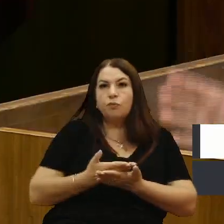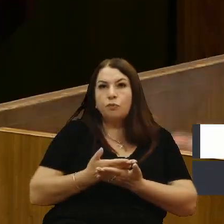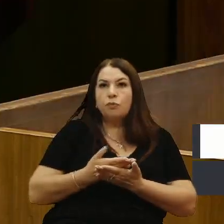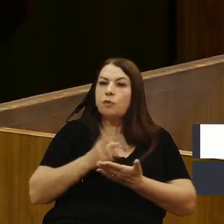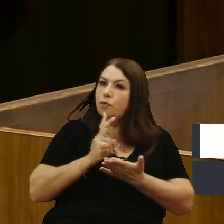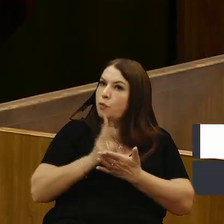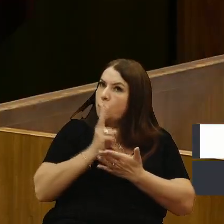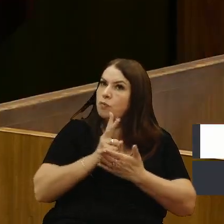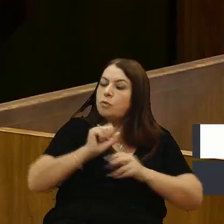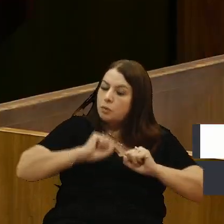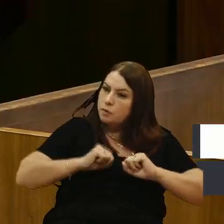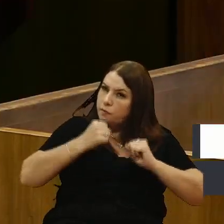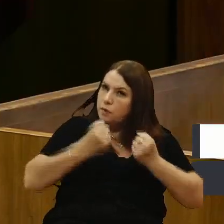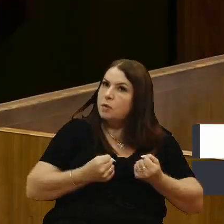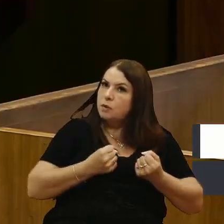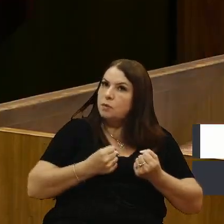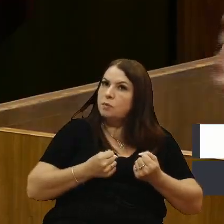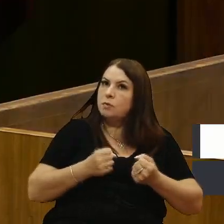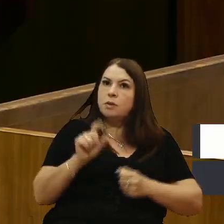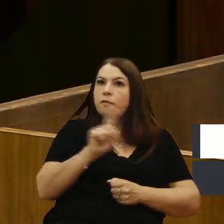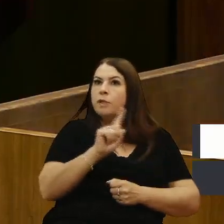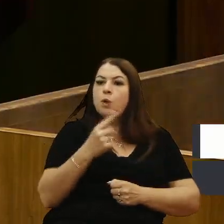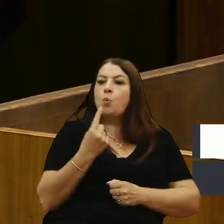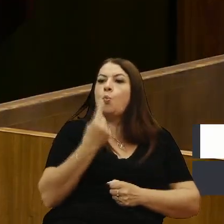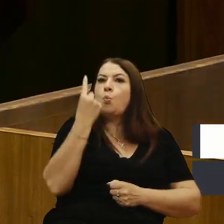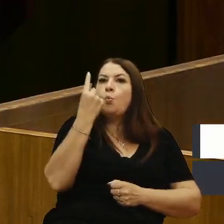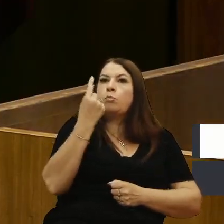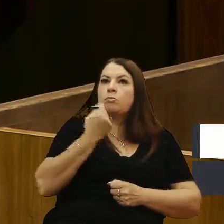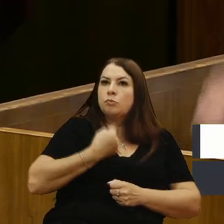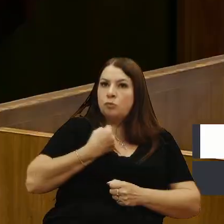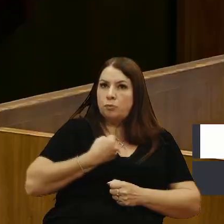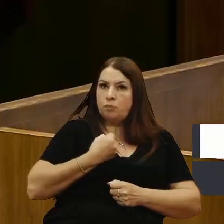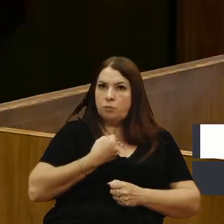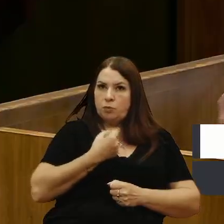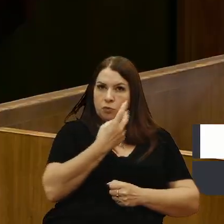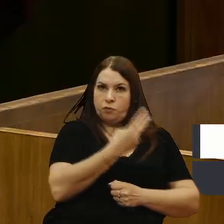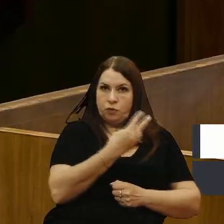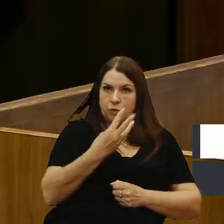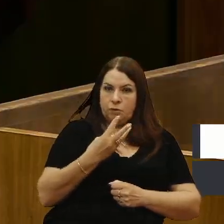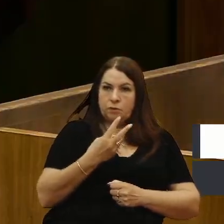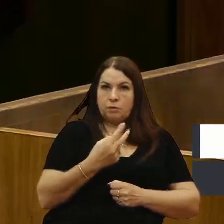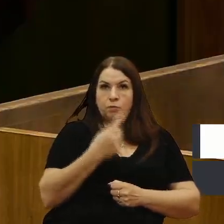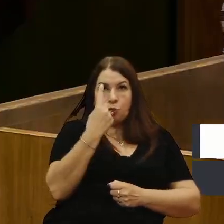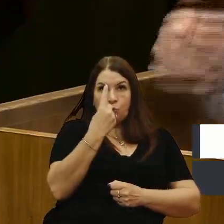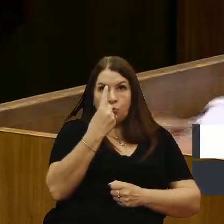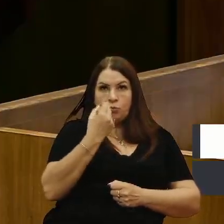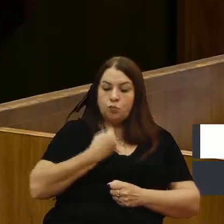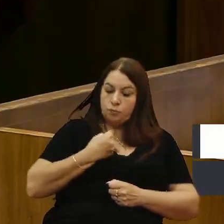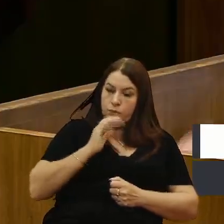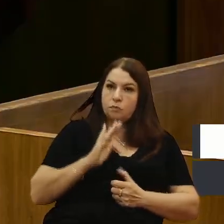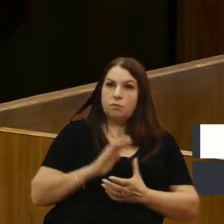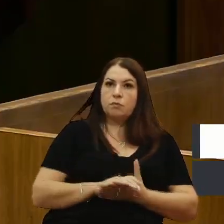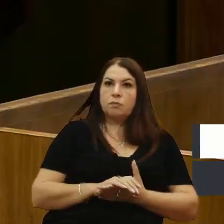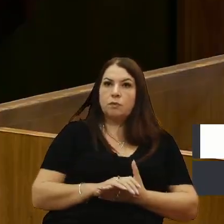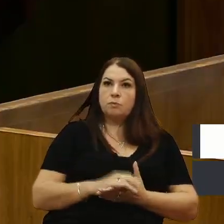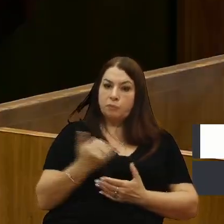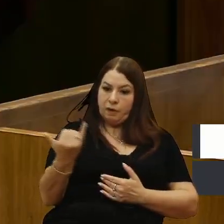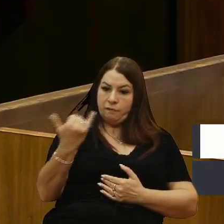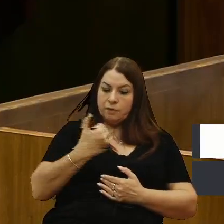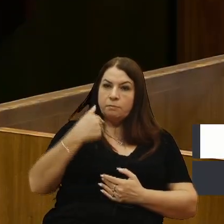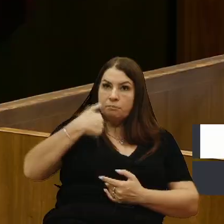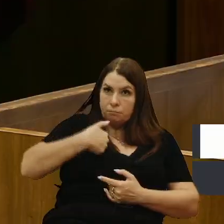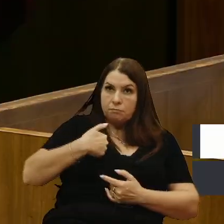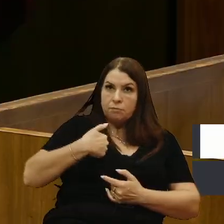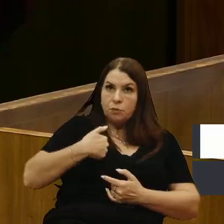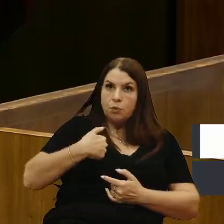vou continuar defendendo. E não vai ser um número dos 23, porque não passa de um número, que vai dizer para